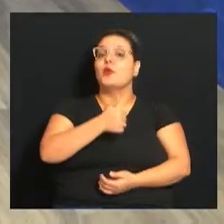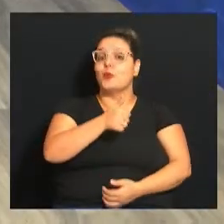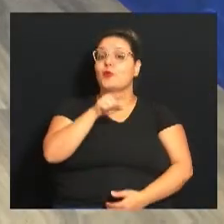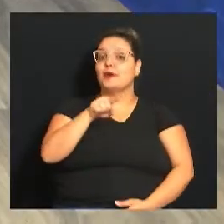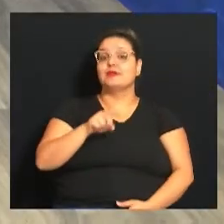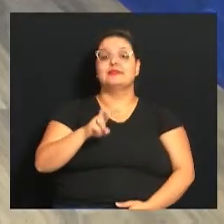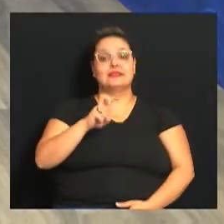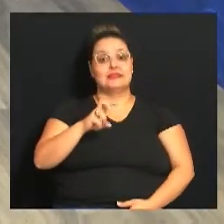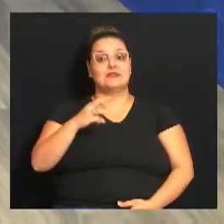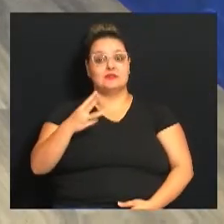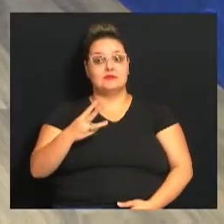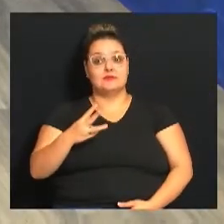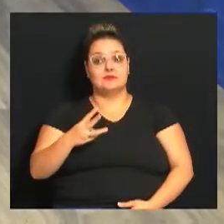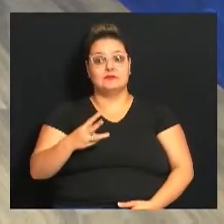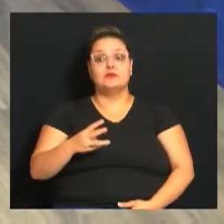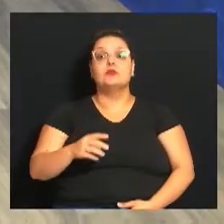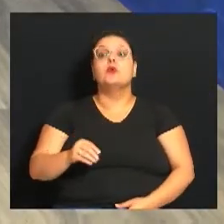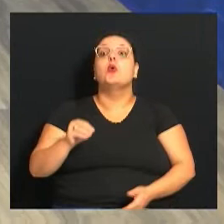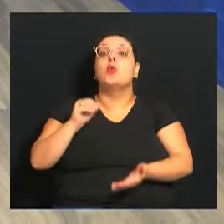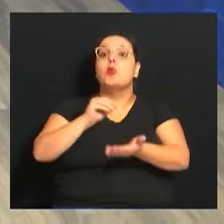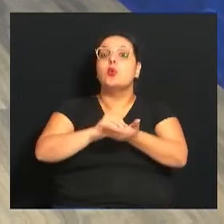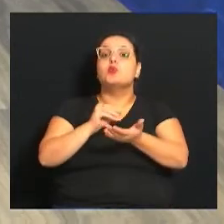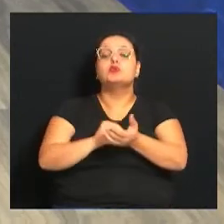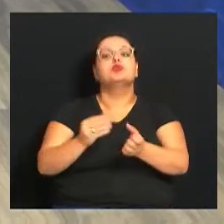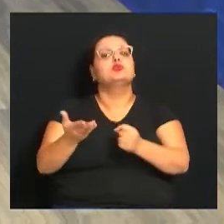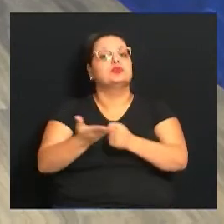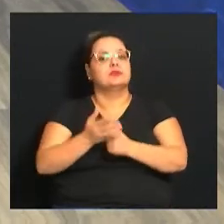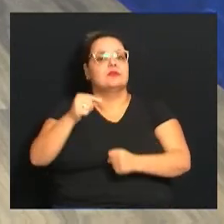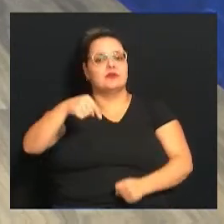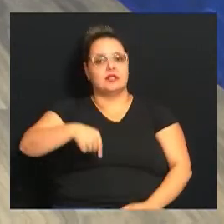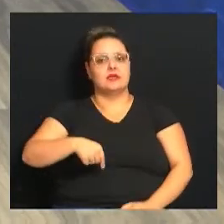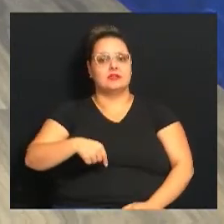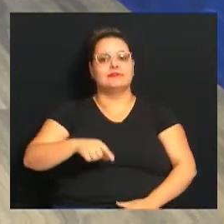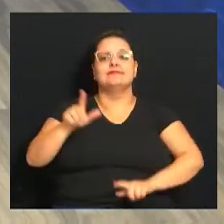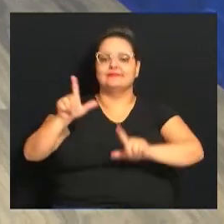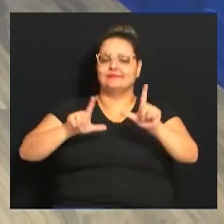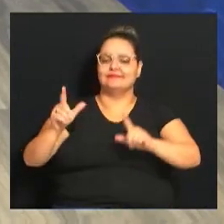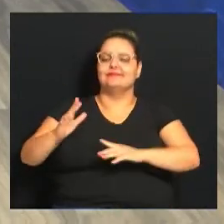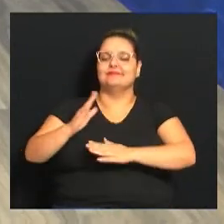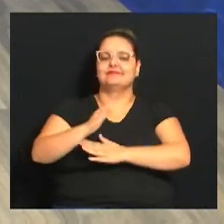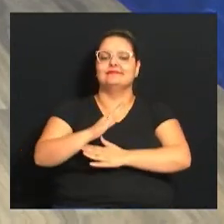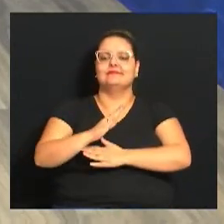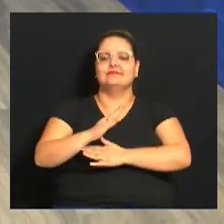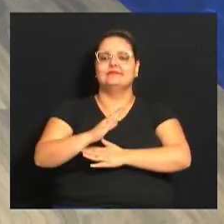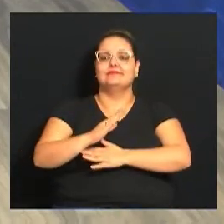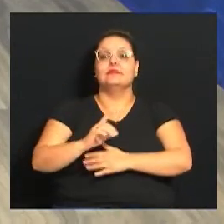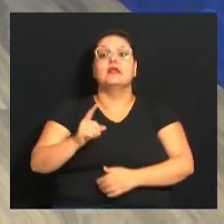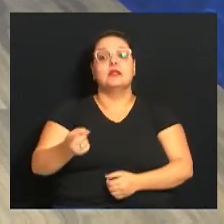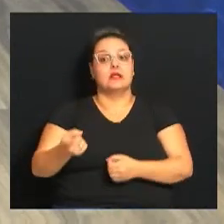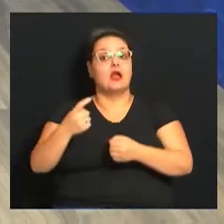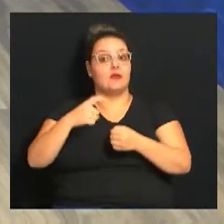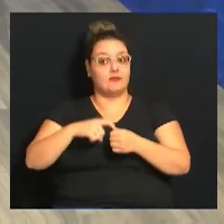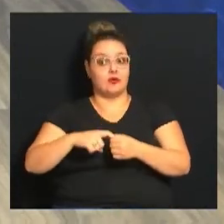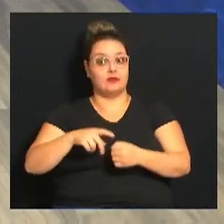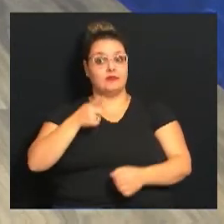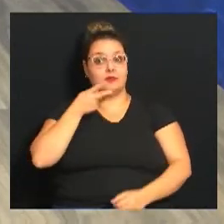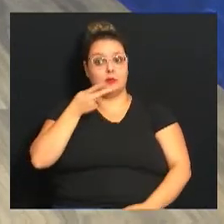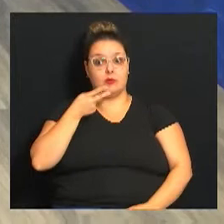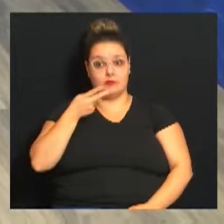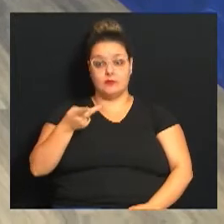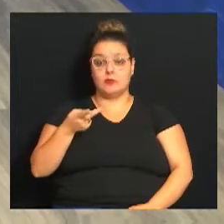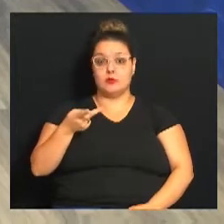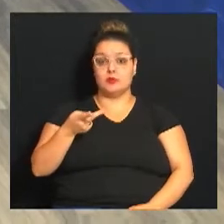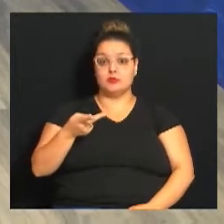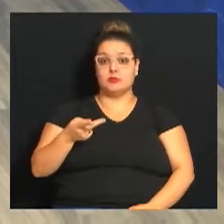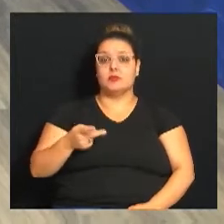1h53. Vamos fazer o seguinte, último intervalo aqui no nosso telejornal, no Câmara Notícia, e na volta nós vamos falar sobre os